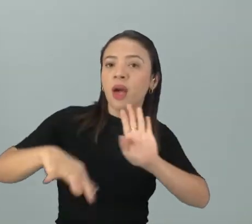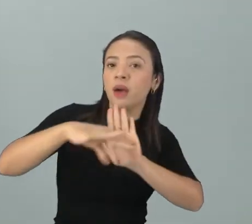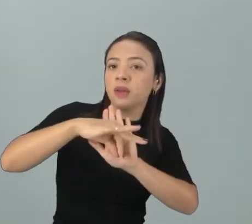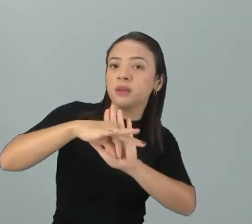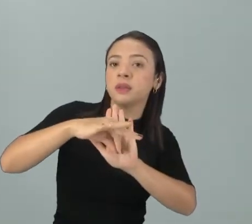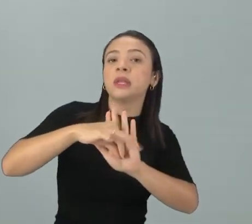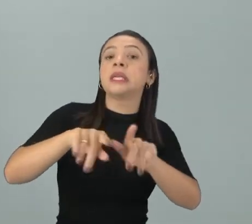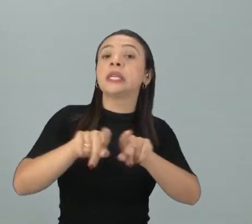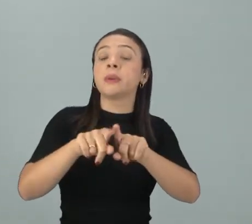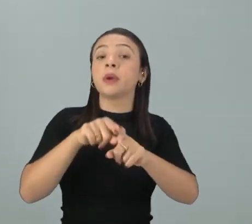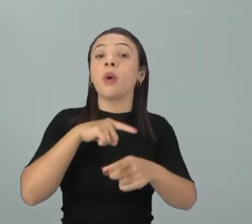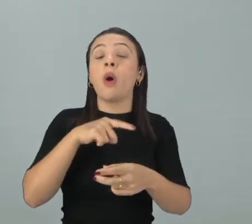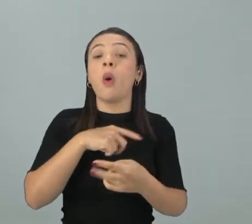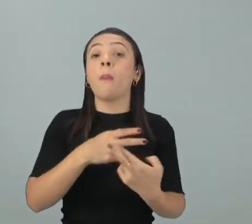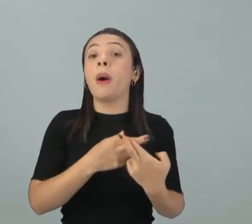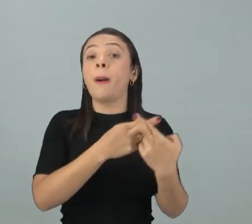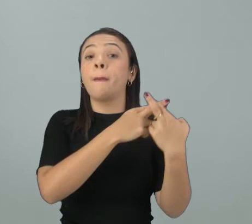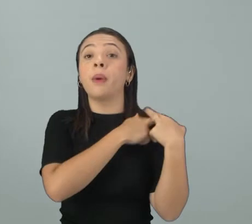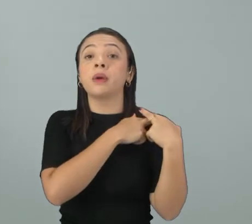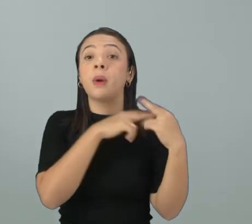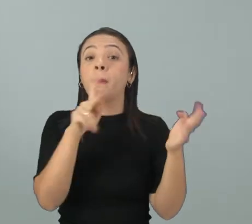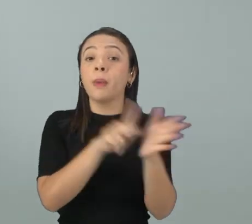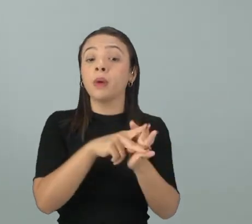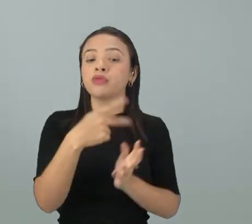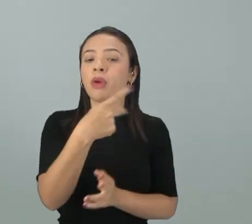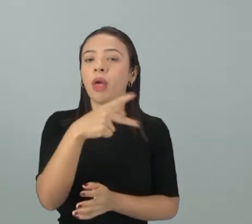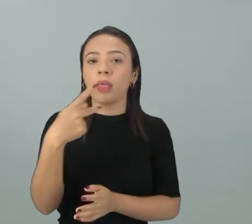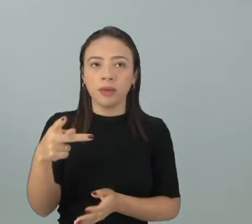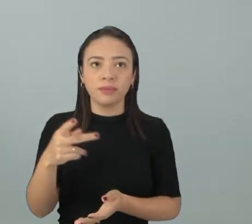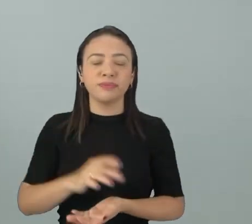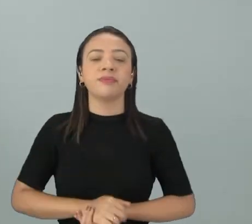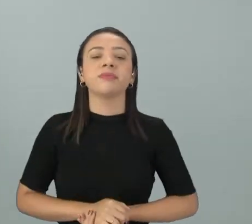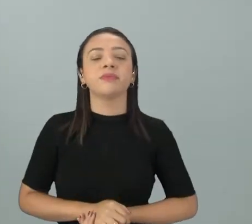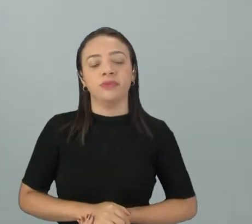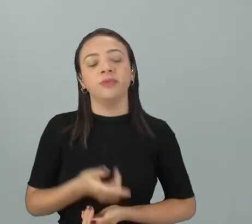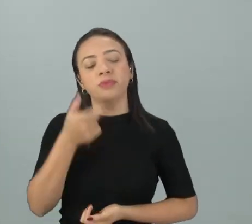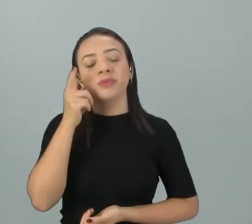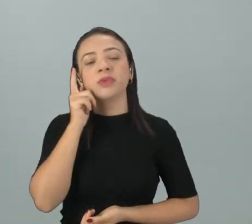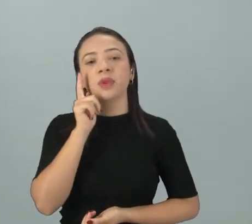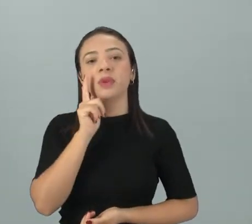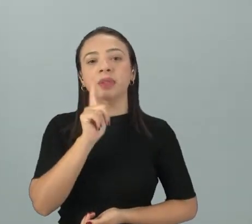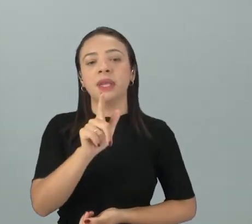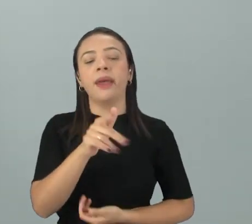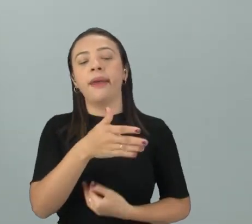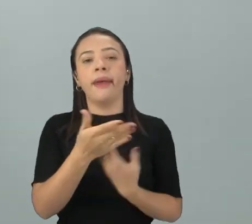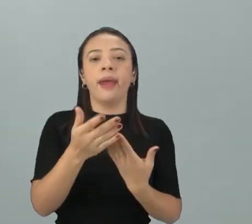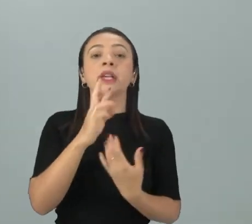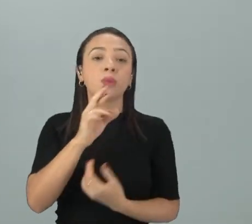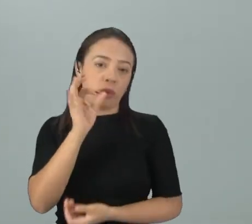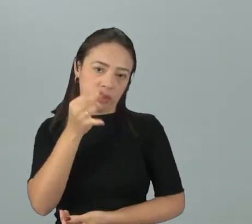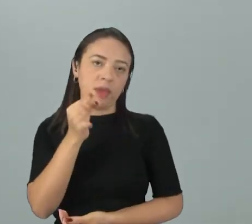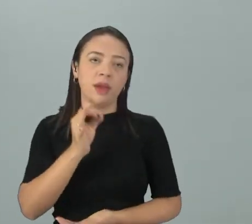tá? E qual é a função básica de cada órgão, tá? Com isso, você consegue resolver uma questão desse tipo, tá?